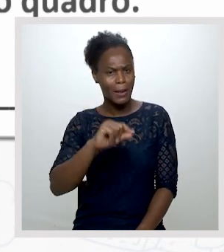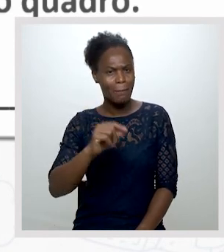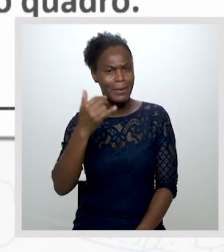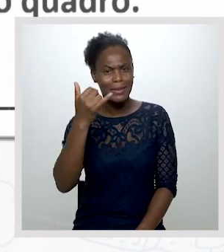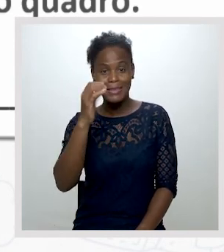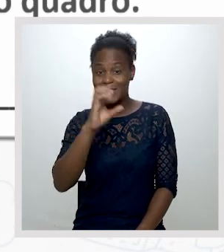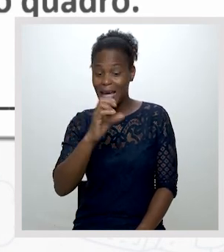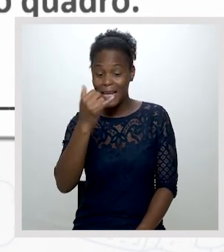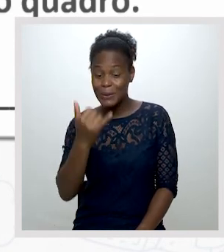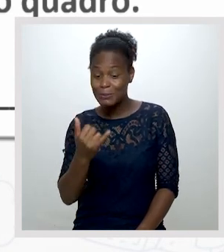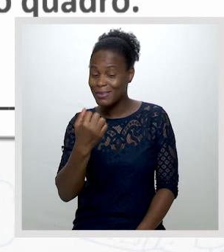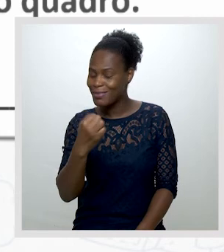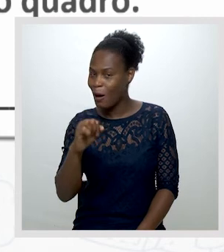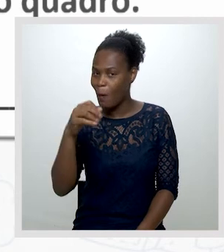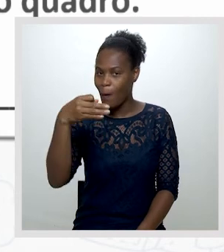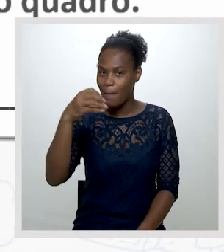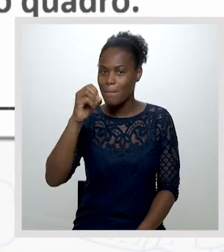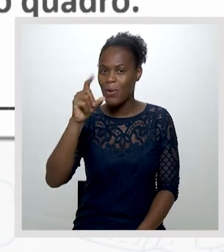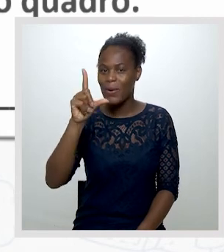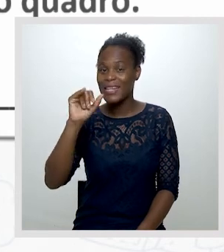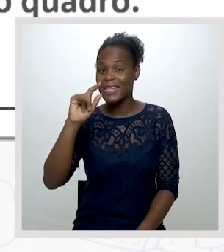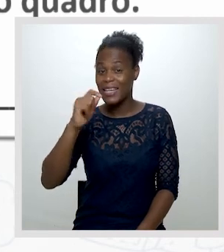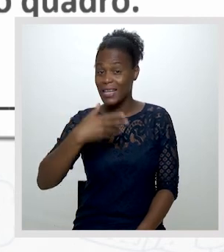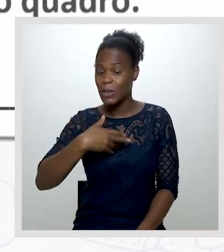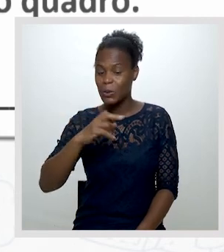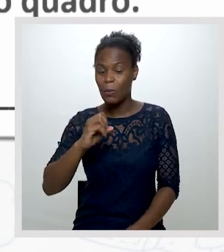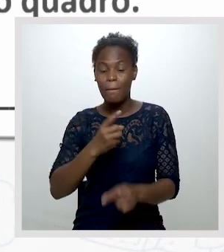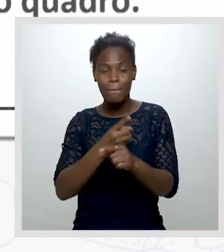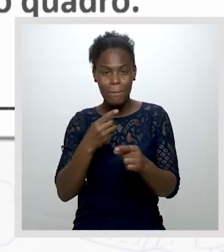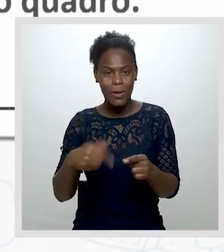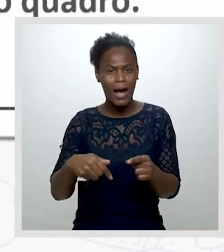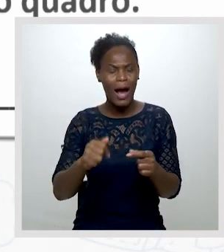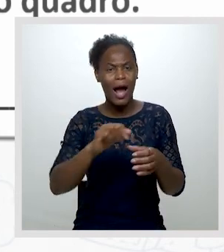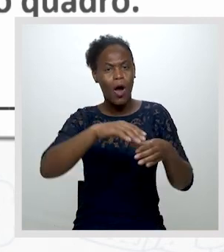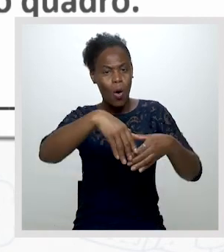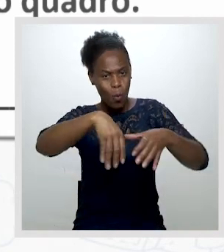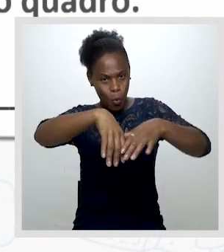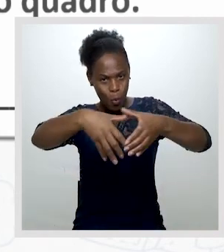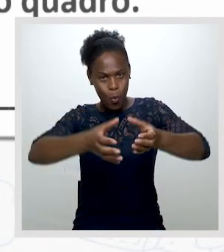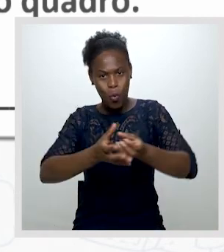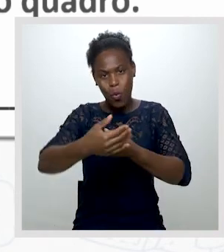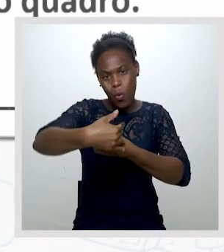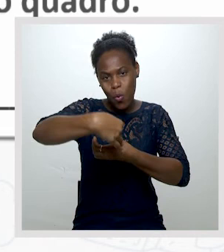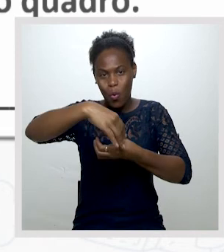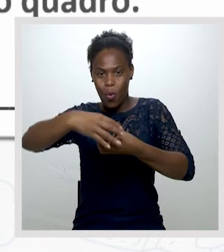também é um não poliedro, porque tem uma superfície curva.